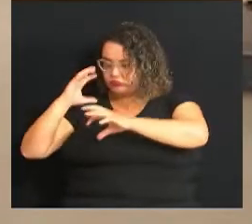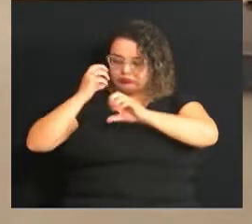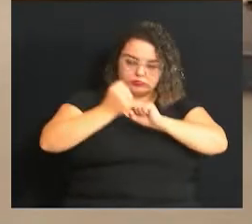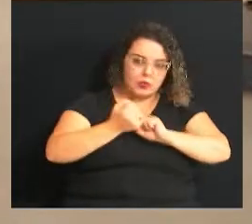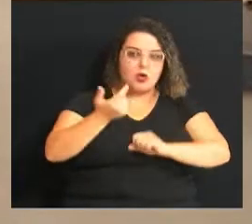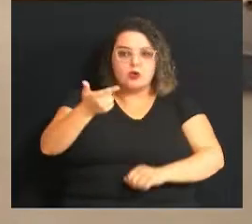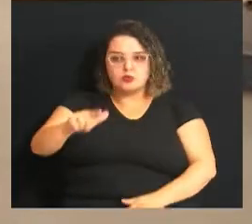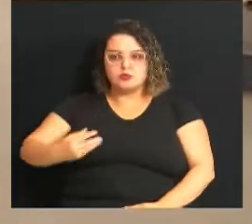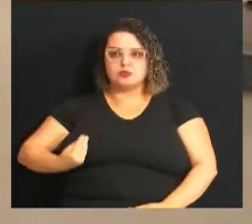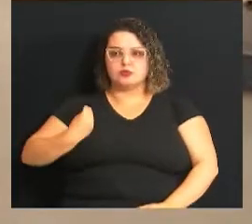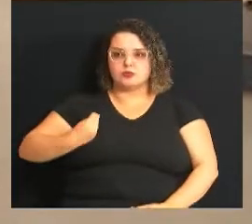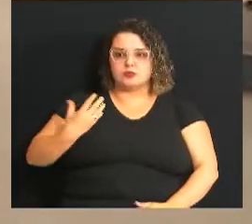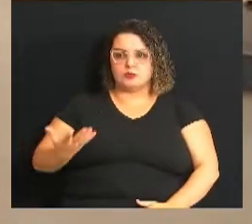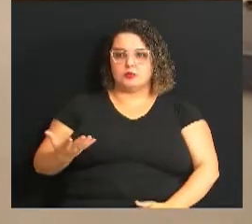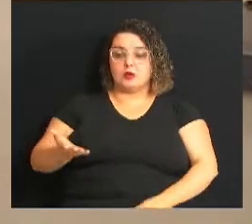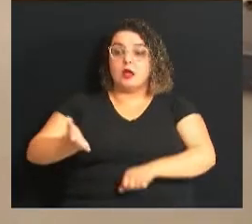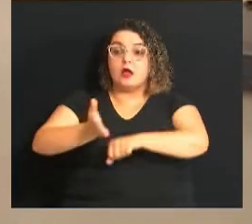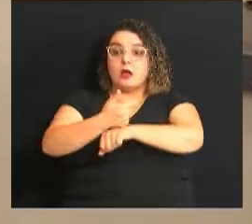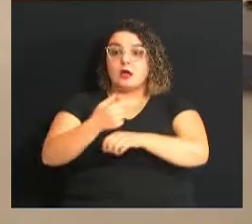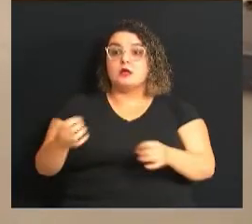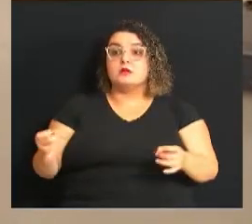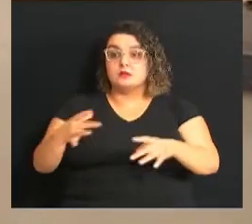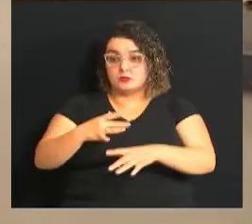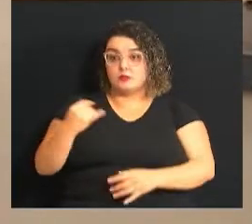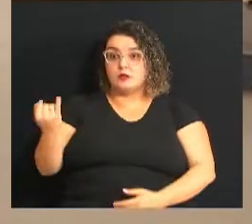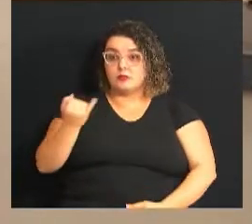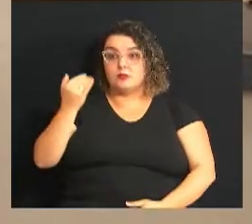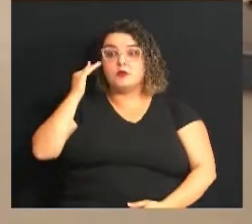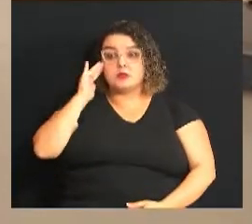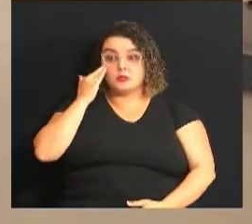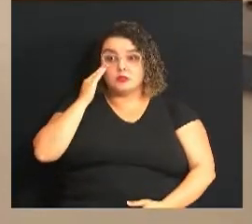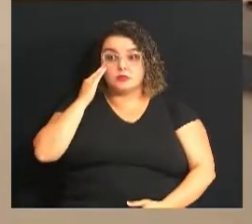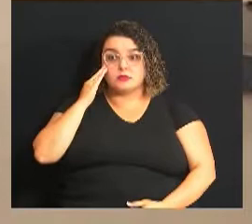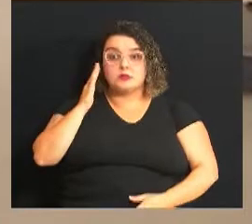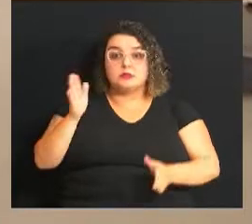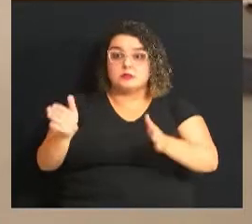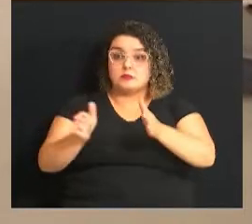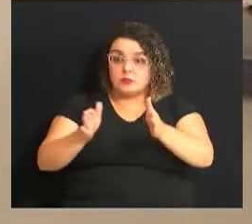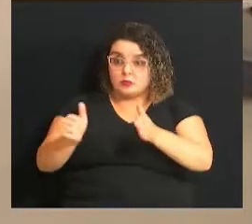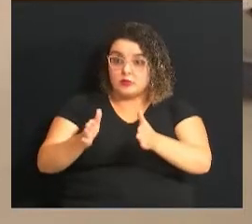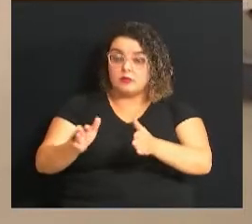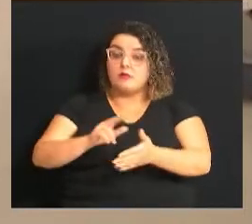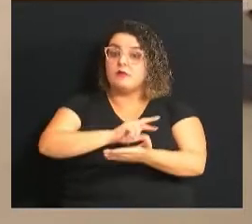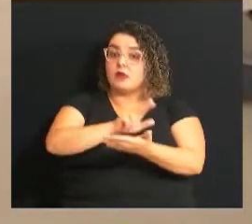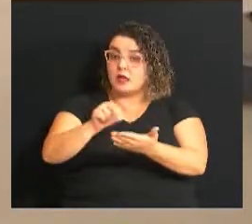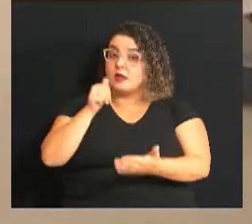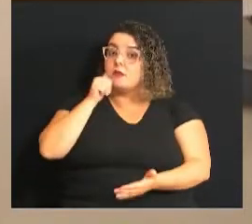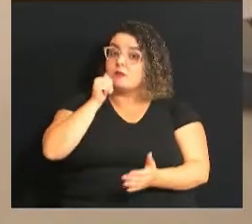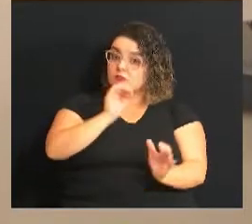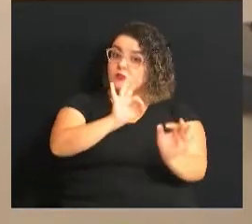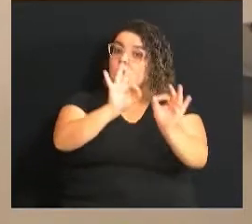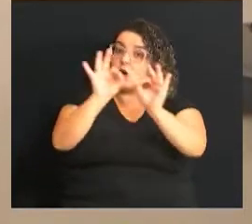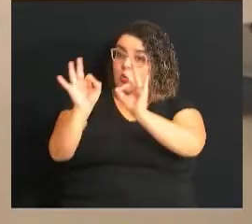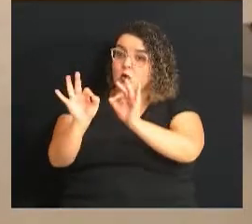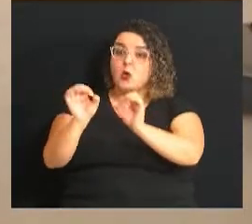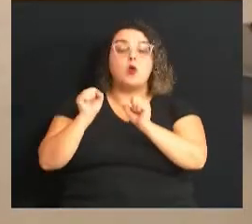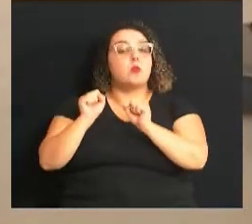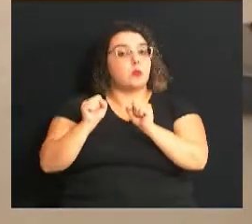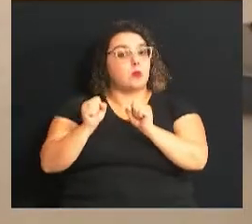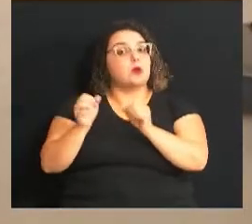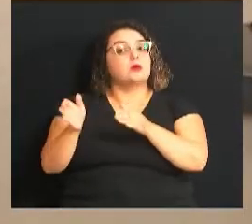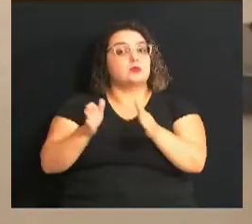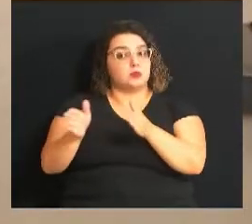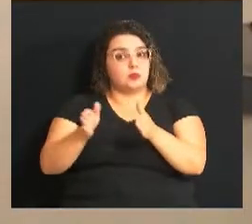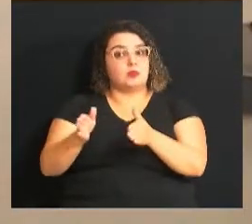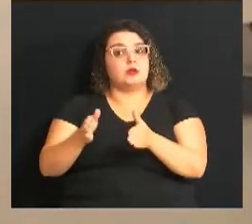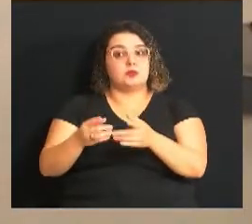vida delas. Antes da gente encerrar aqui, é importante entender que nesse exato momento, muitas mulheres que estão nos assistindo podem estar passando por alguma situação